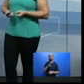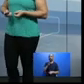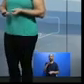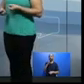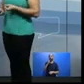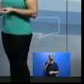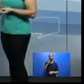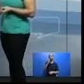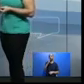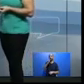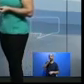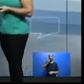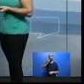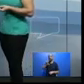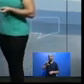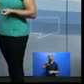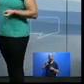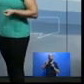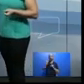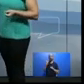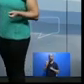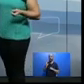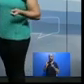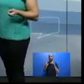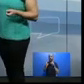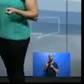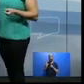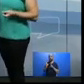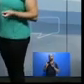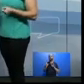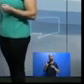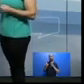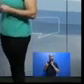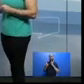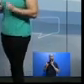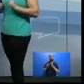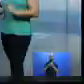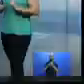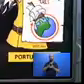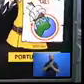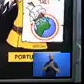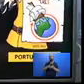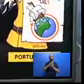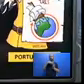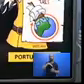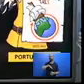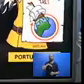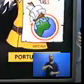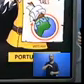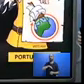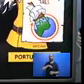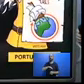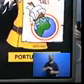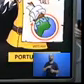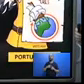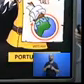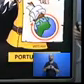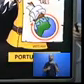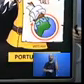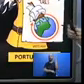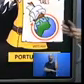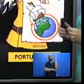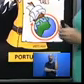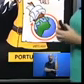pelos navegadores portugueses, pois era atribuído às madeiras que permitiam produzir corante vermelho,